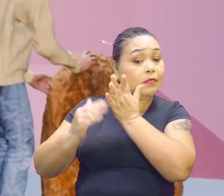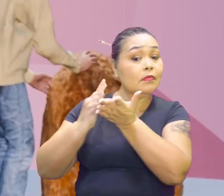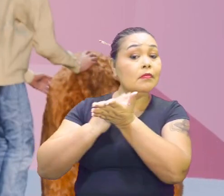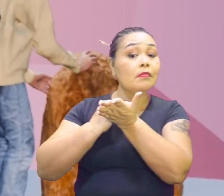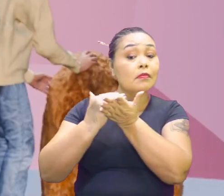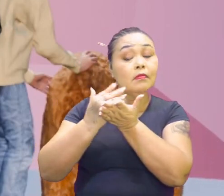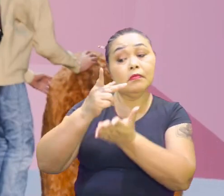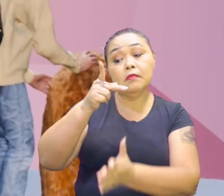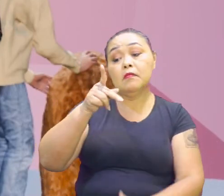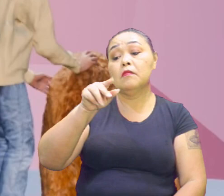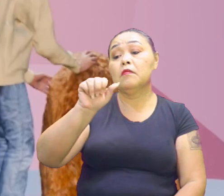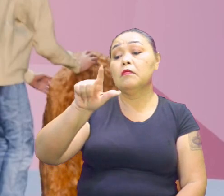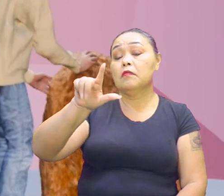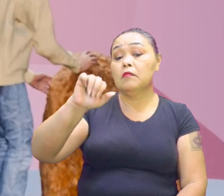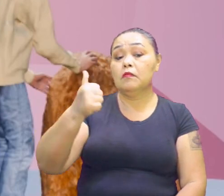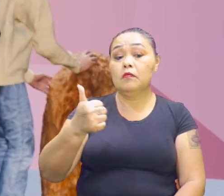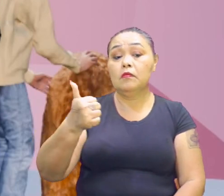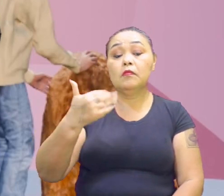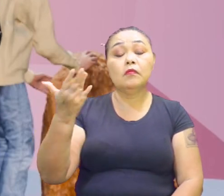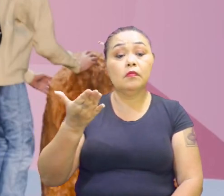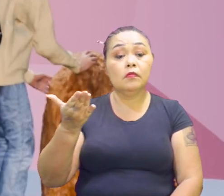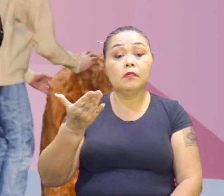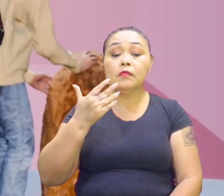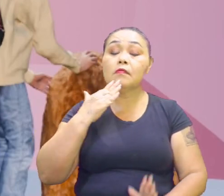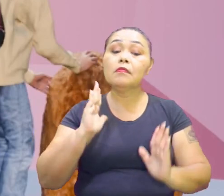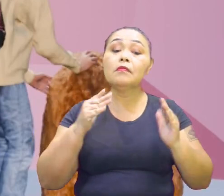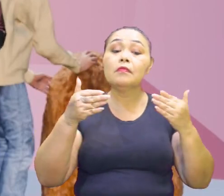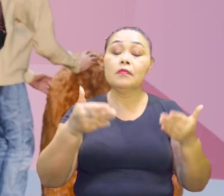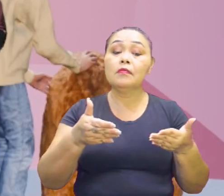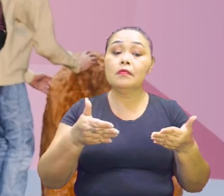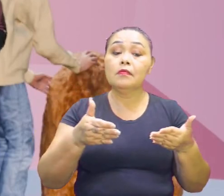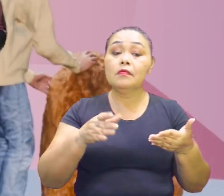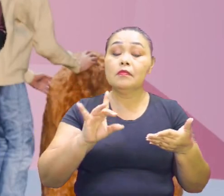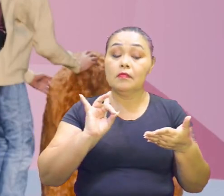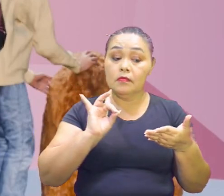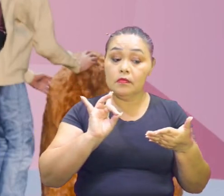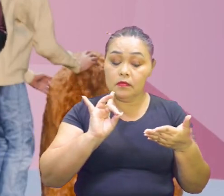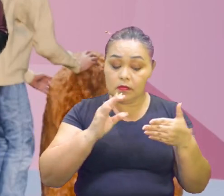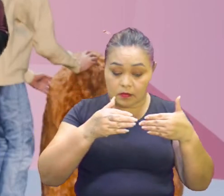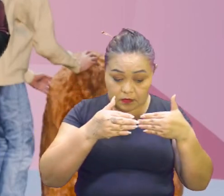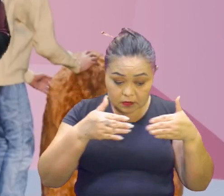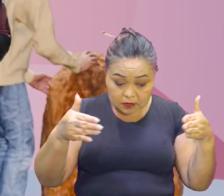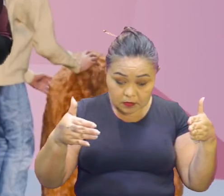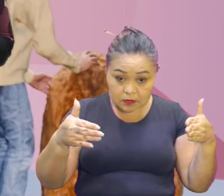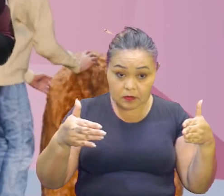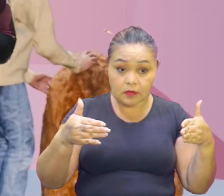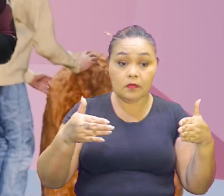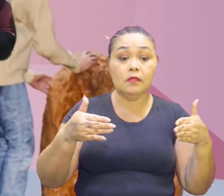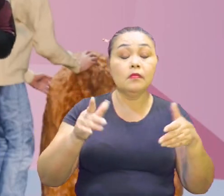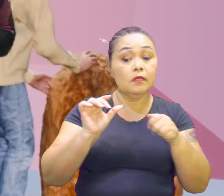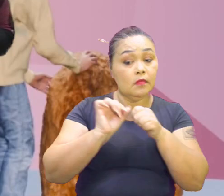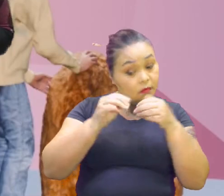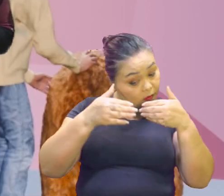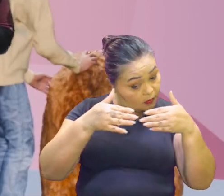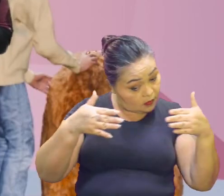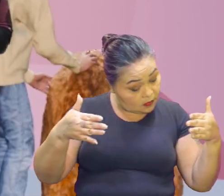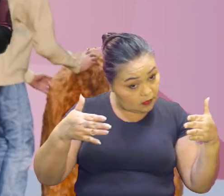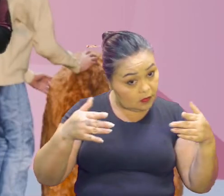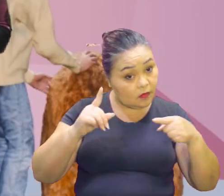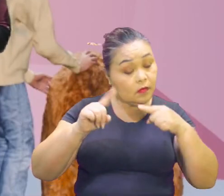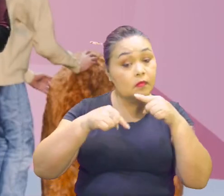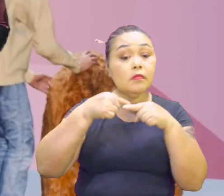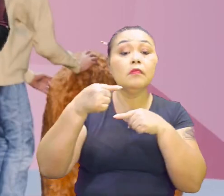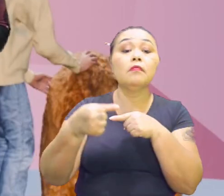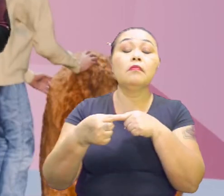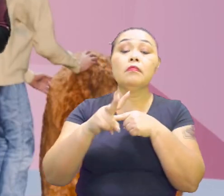início, parte 1. Exatamente, porque aqui vai estar focado o quê? Somente na introdução. Isso. É a parte inicial,